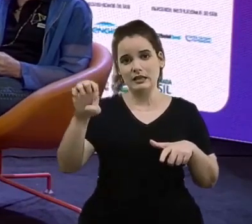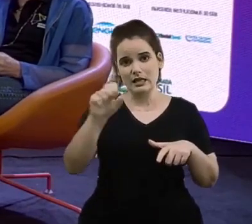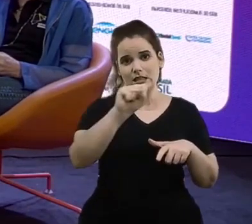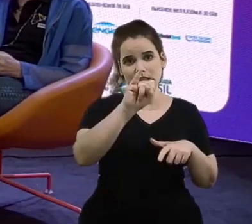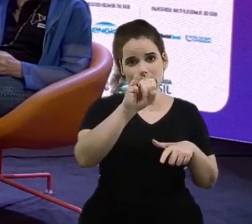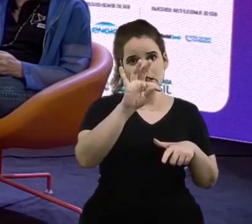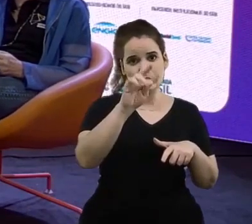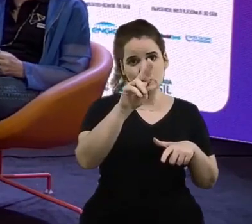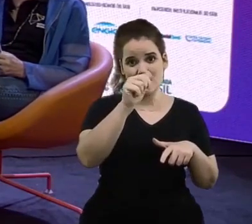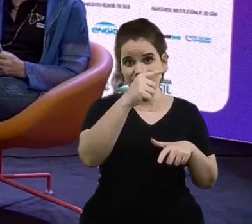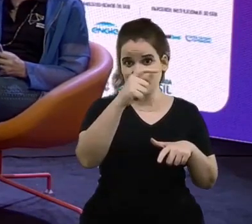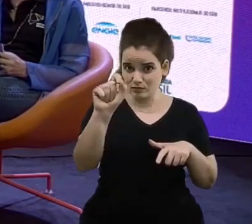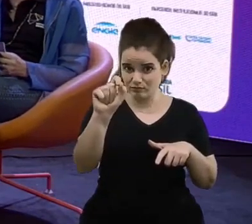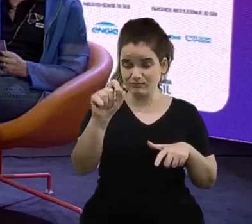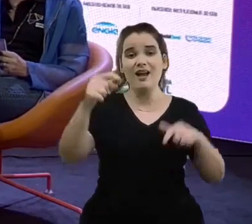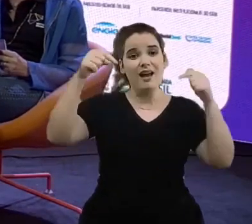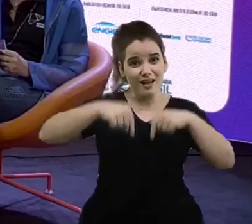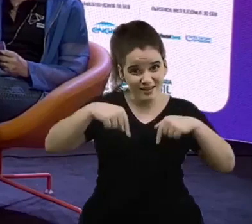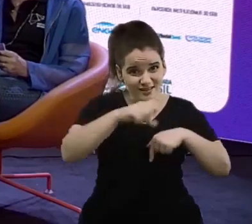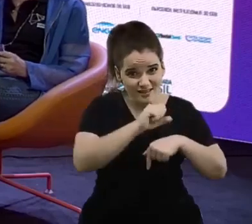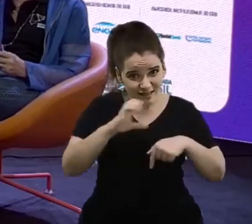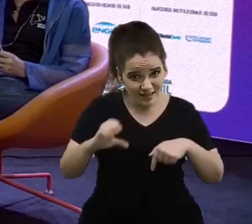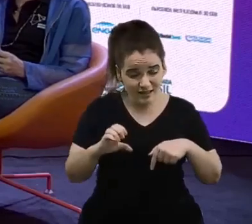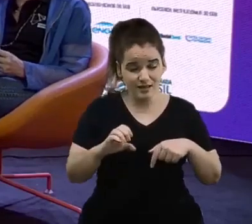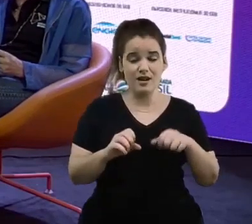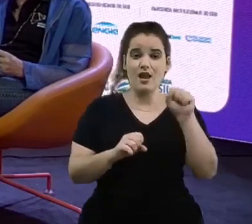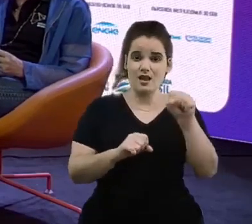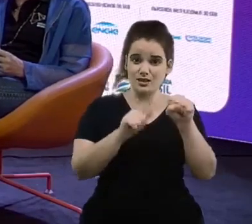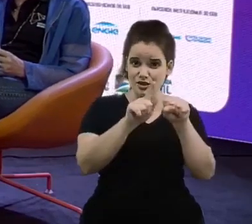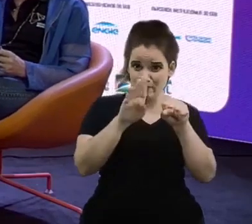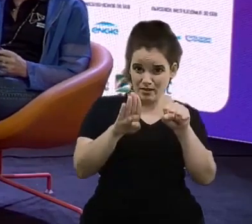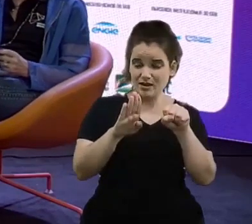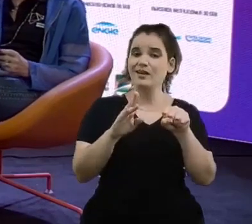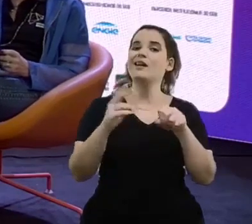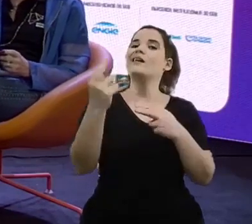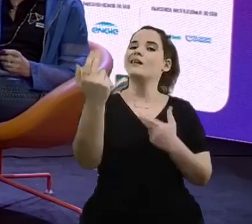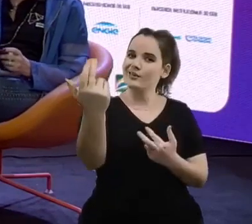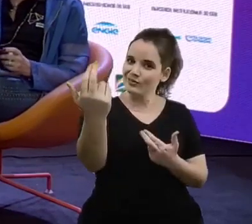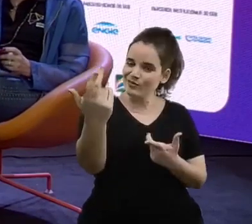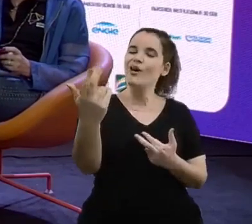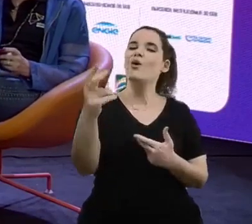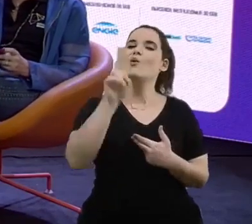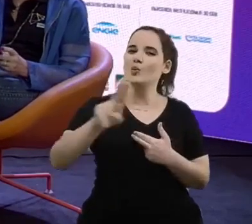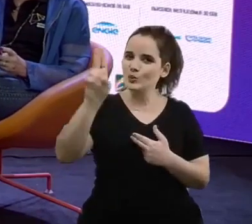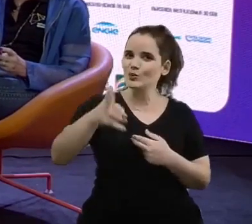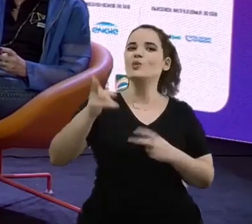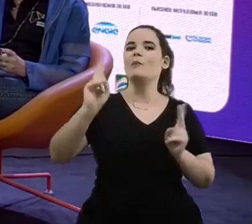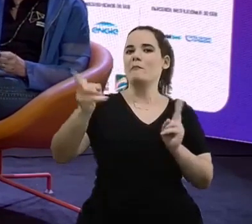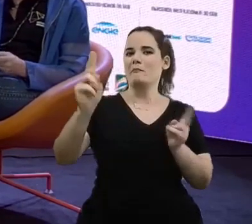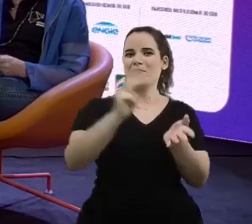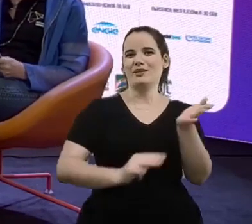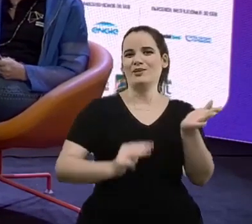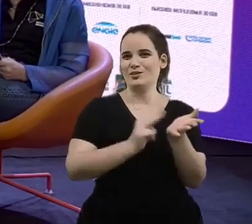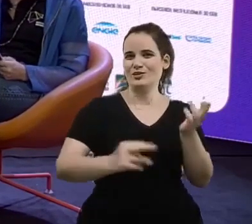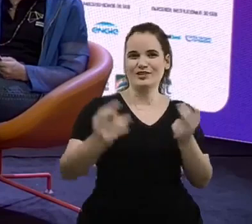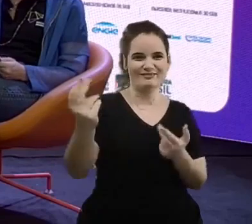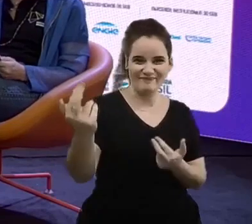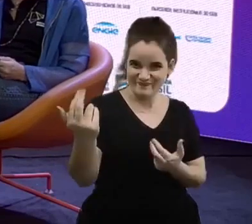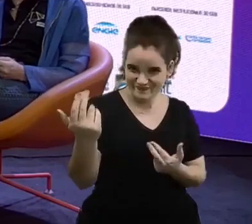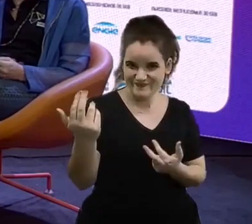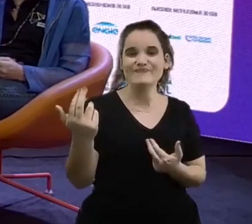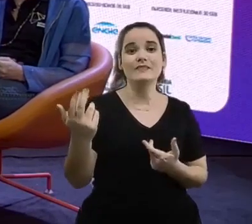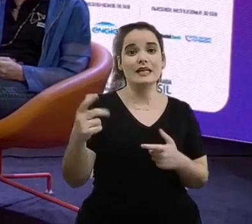gente usou para Santa Catarina, o SGB ajudou aí a construir, o Leandro aqui da Data Science Brigade junto conosco. A gente entende que sala de